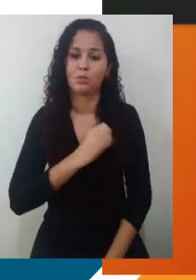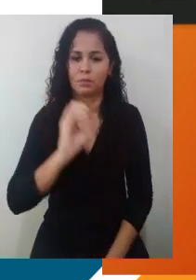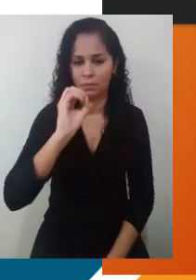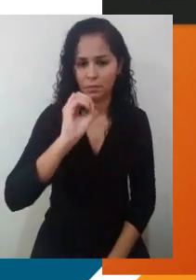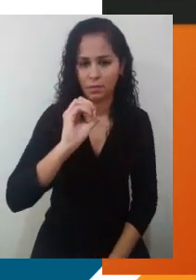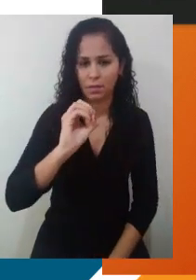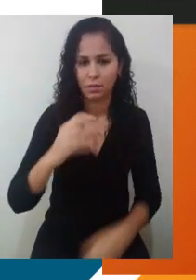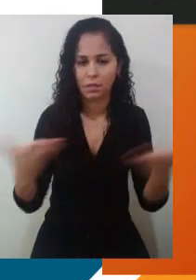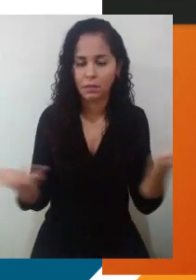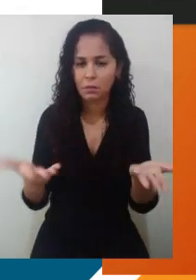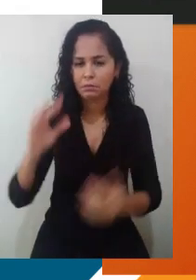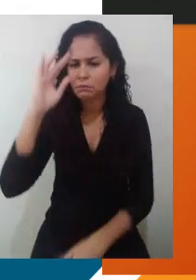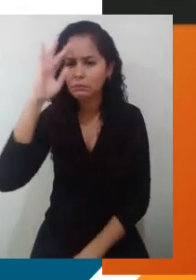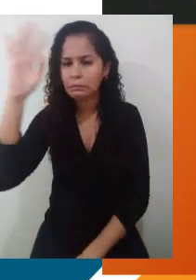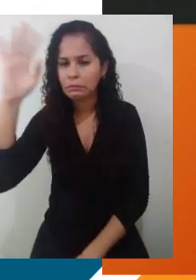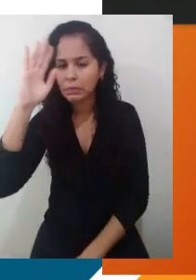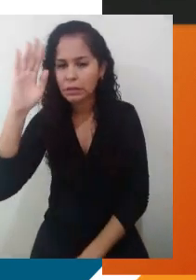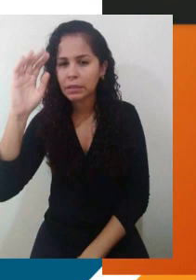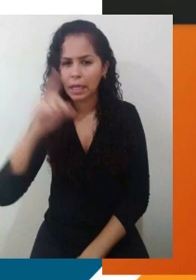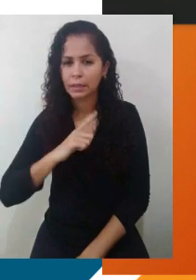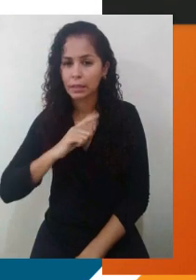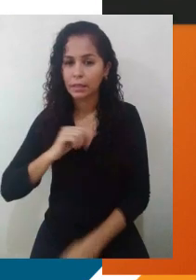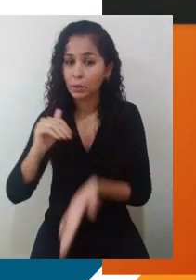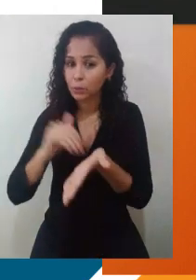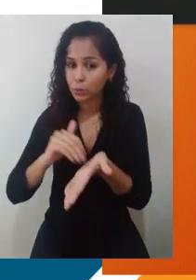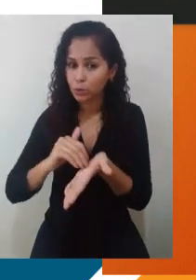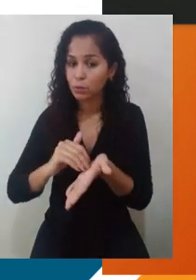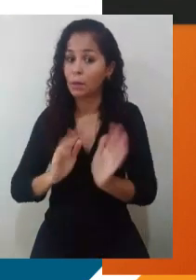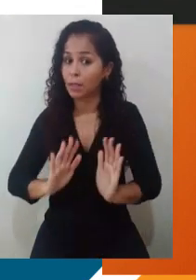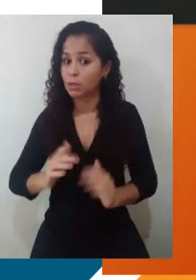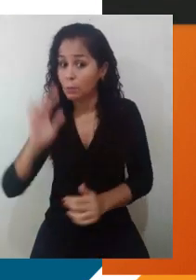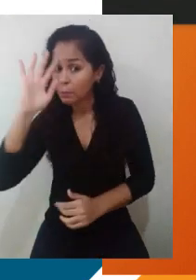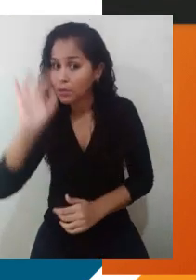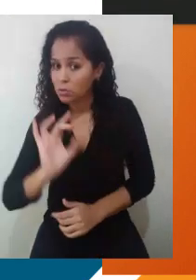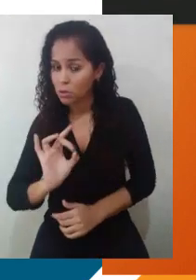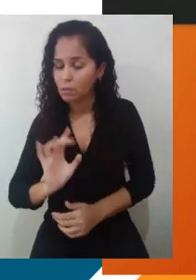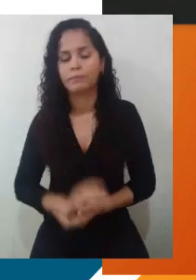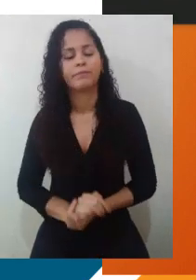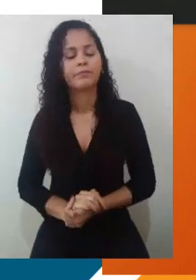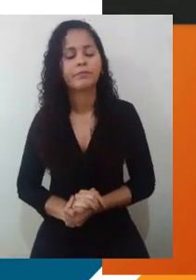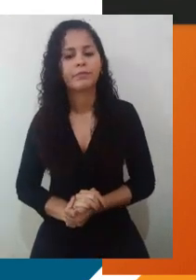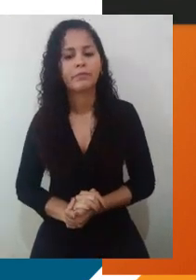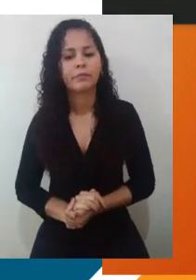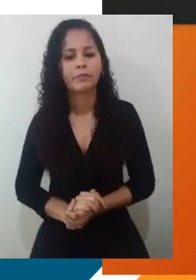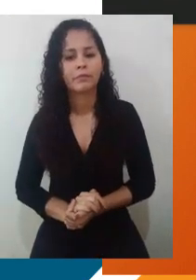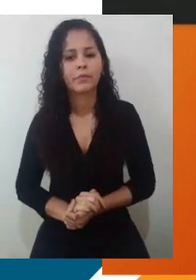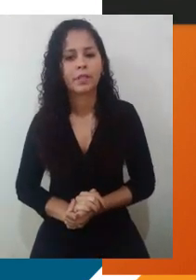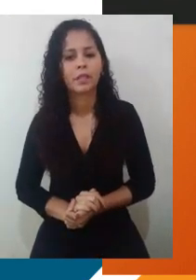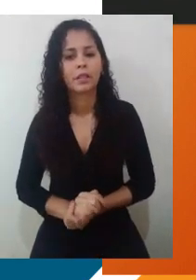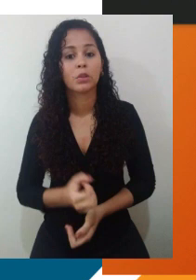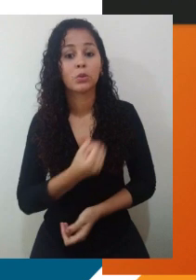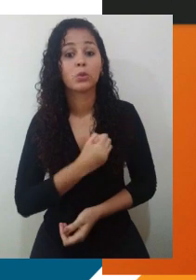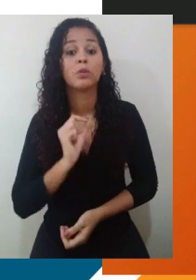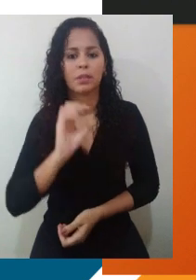que existe um último termo, ainda que ele não exista, que existe um último termo e o valor dele é